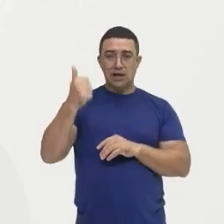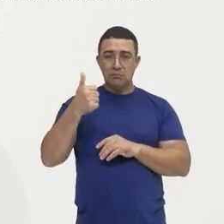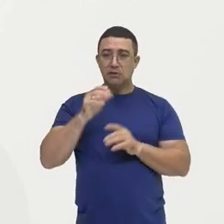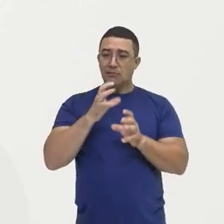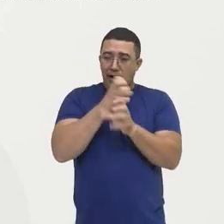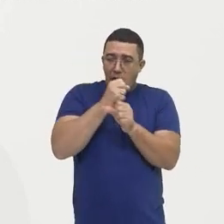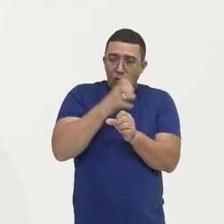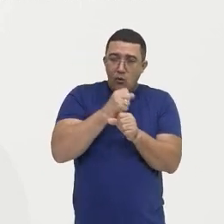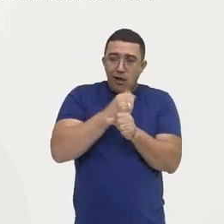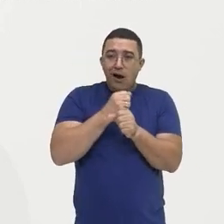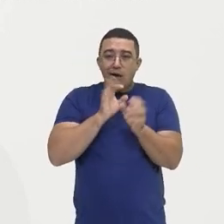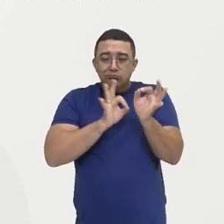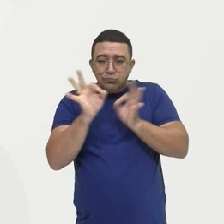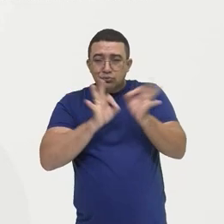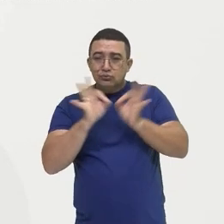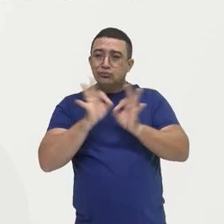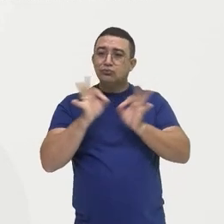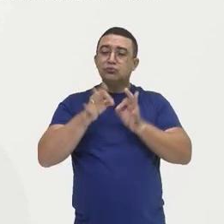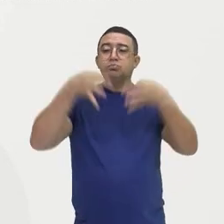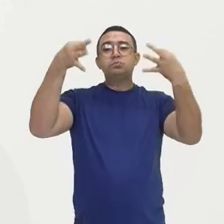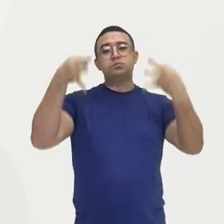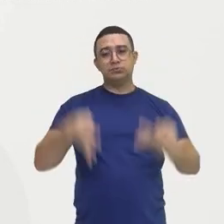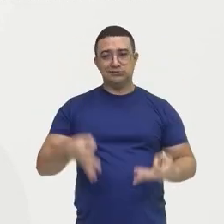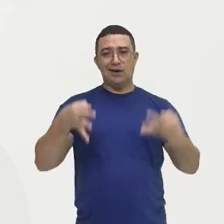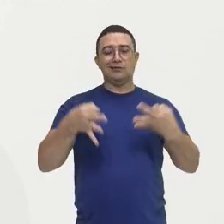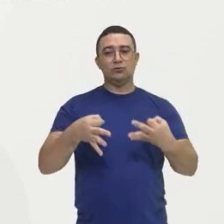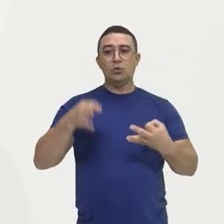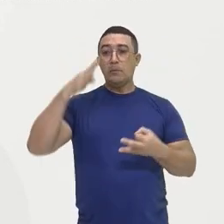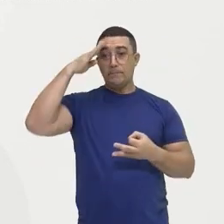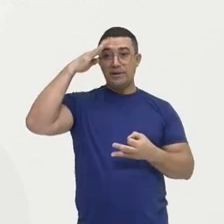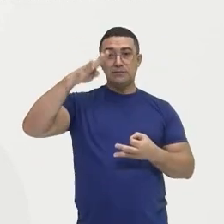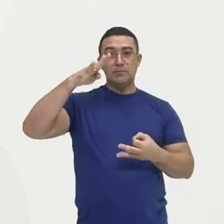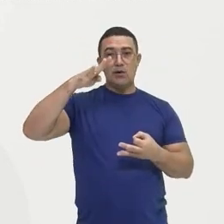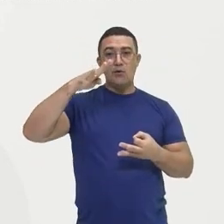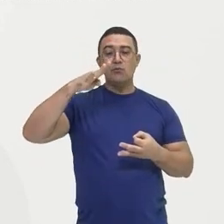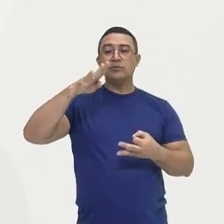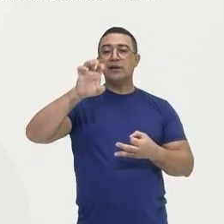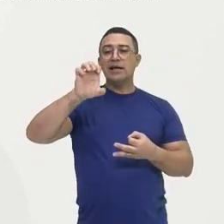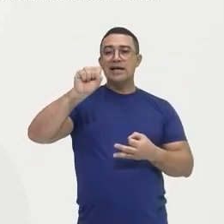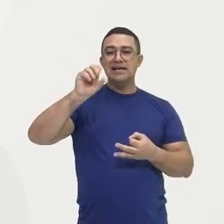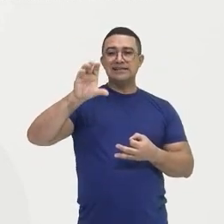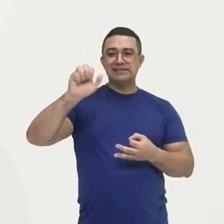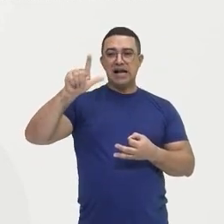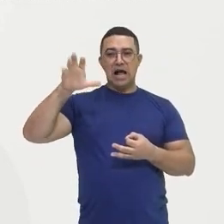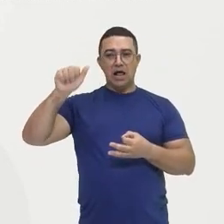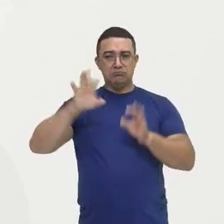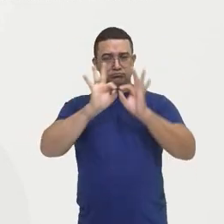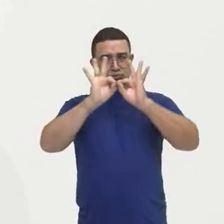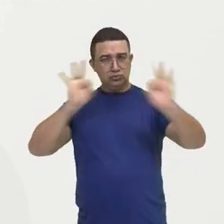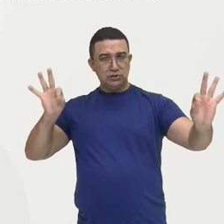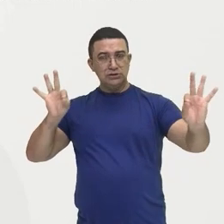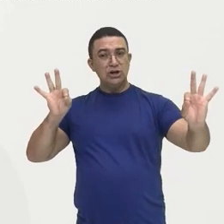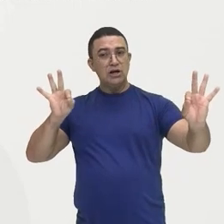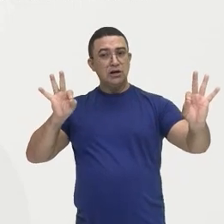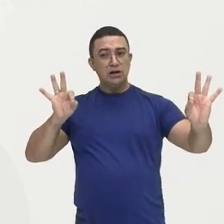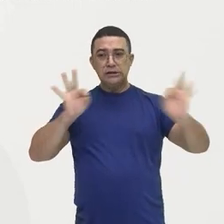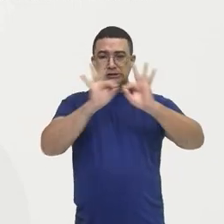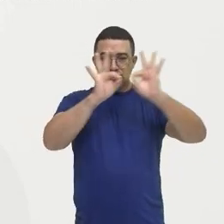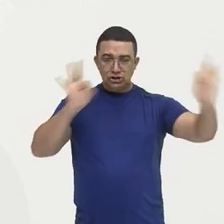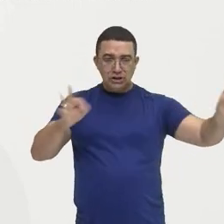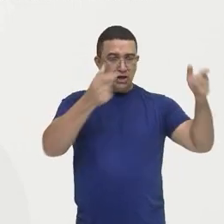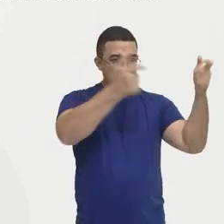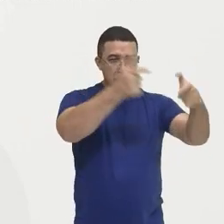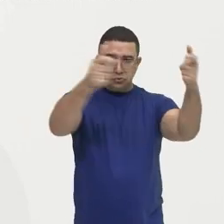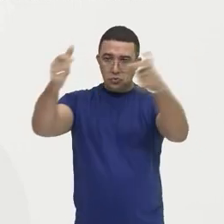os cálculos e elaborar ali exatamente, principalmente na escala, a distância, né, de um lugar